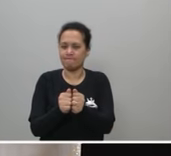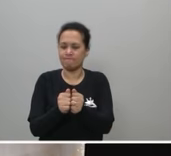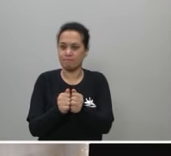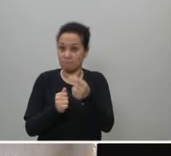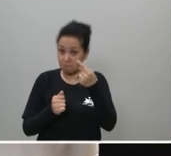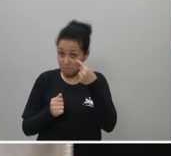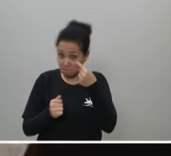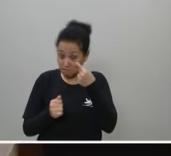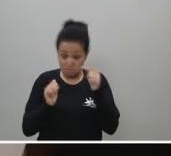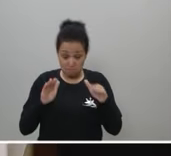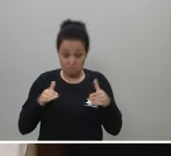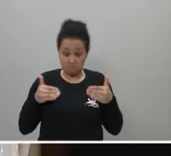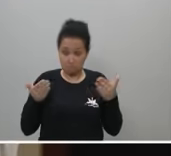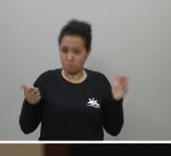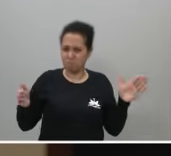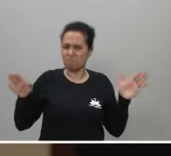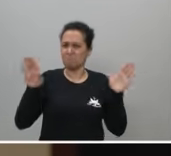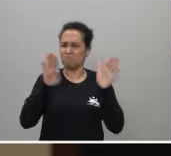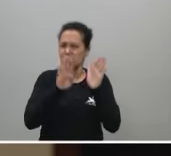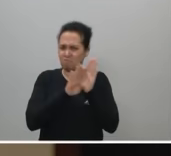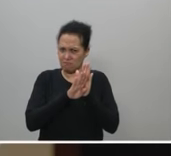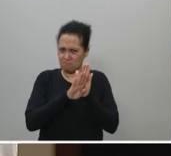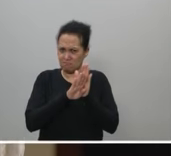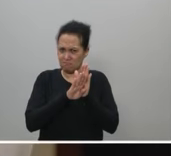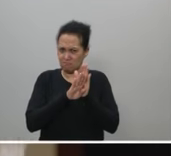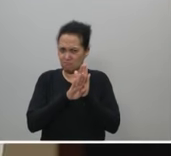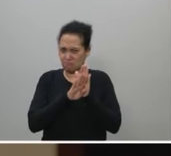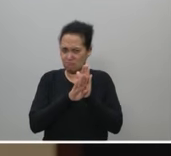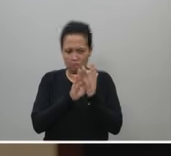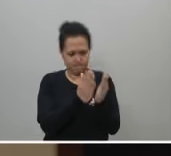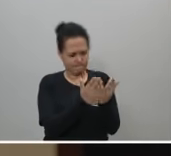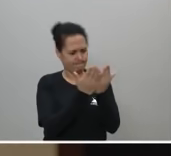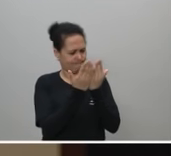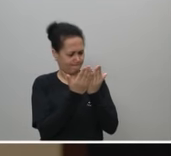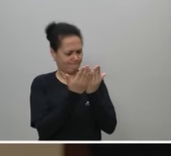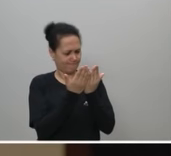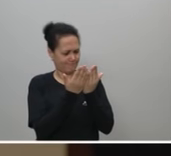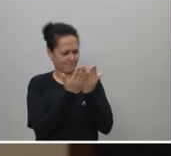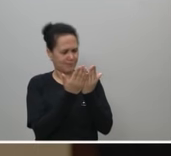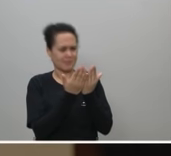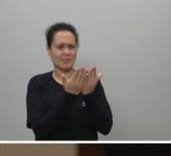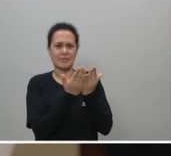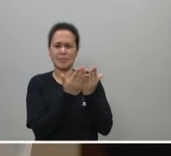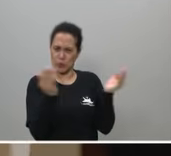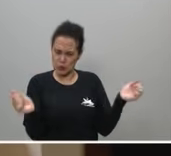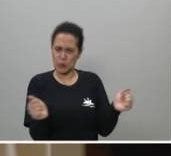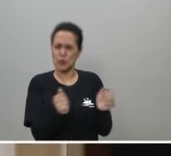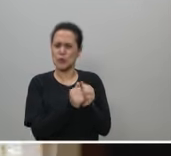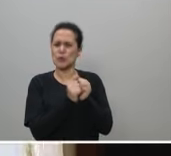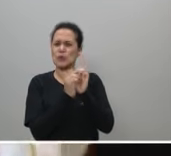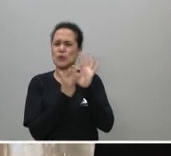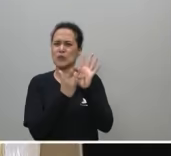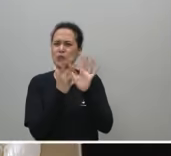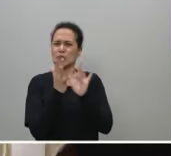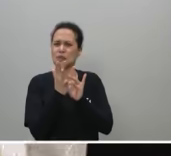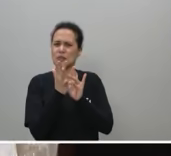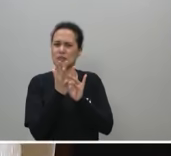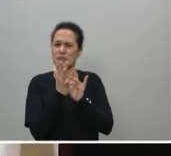a palavra, quando chega Jesus, quando chega o Espírito Santo, produz